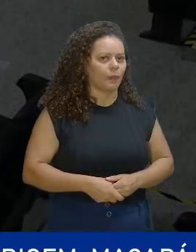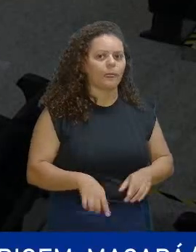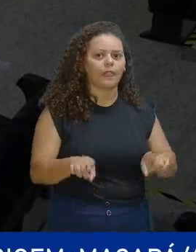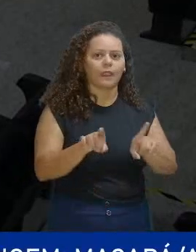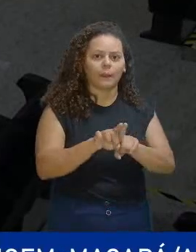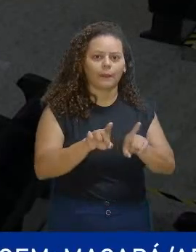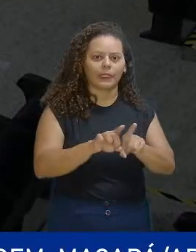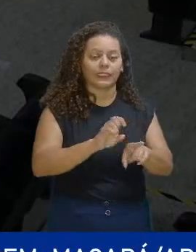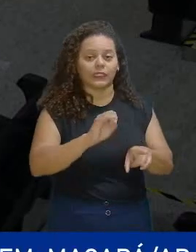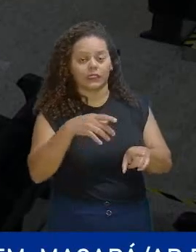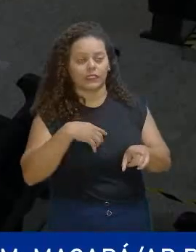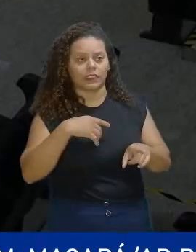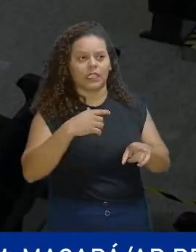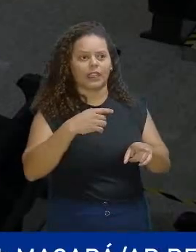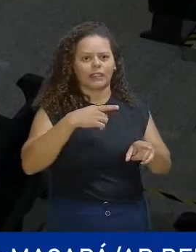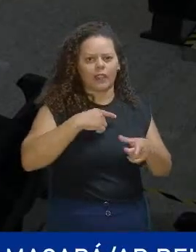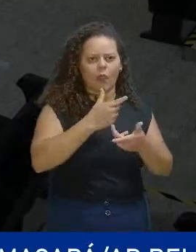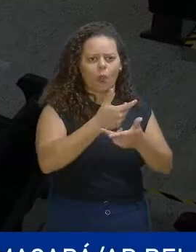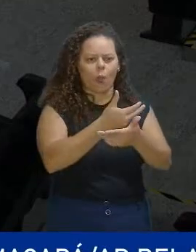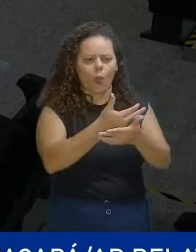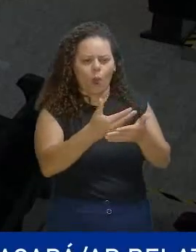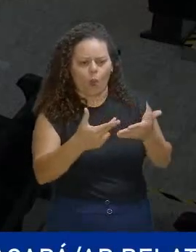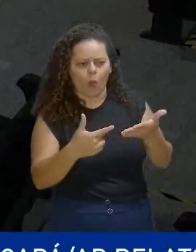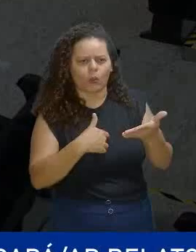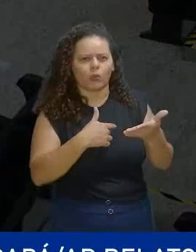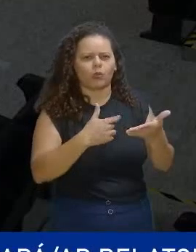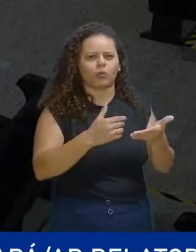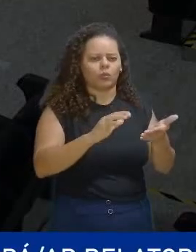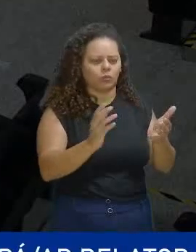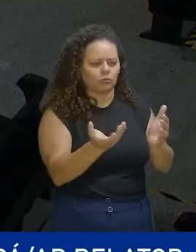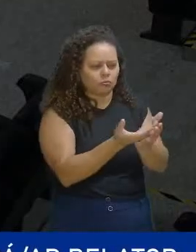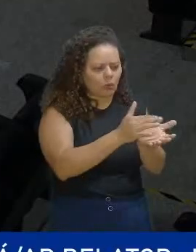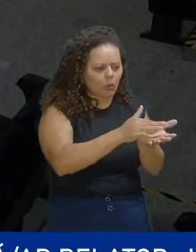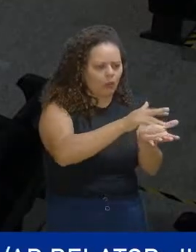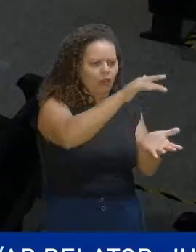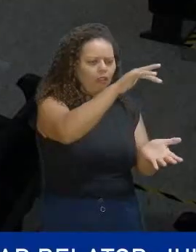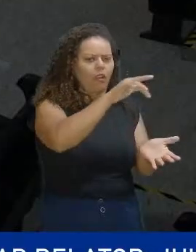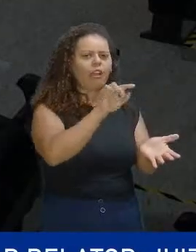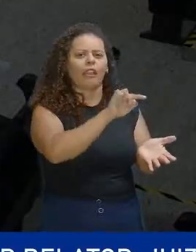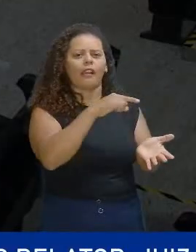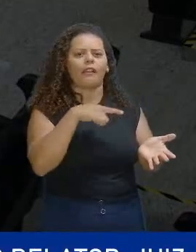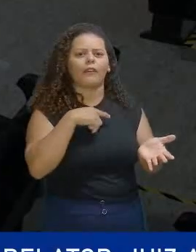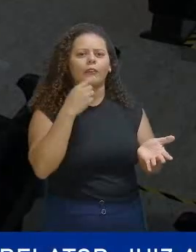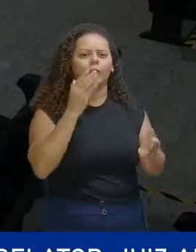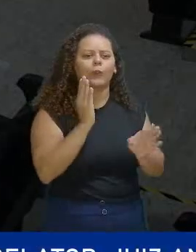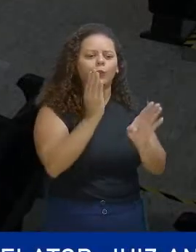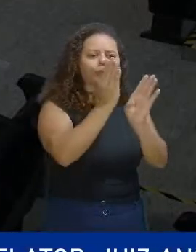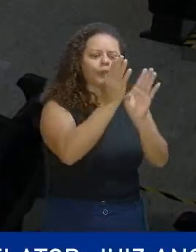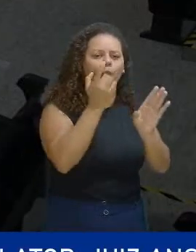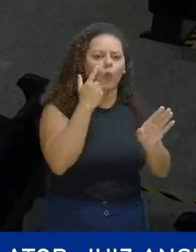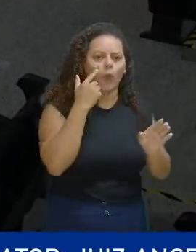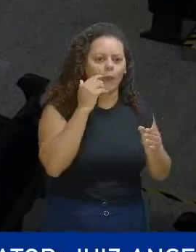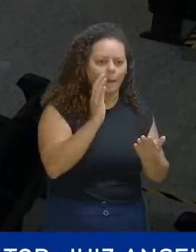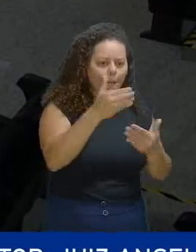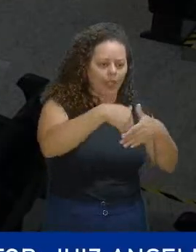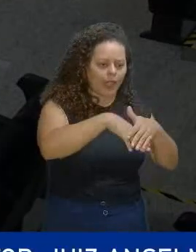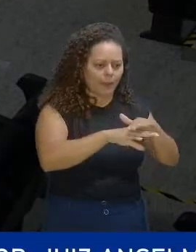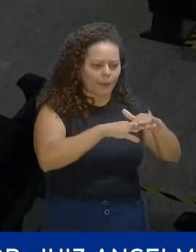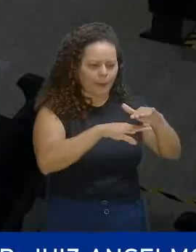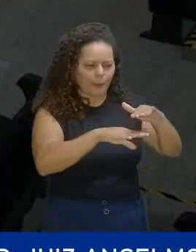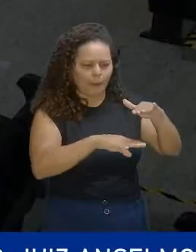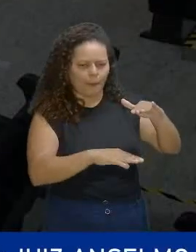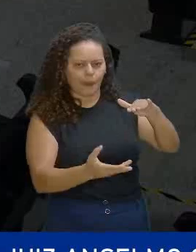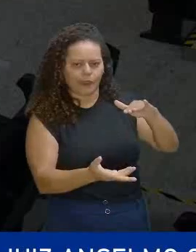se considere que os nomes que constavam nos envelopes aludidos como fiscais fossem, na verdade, pessoas que